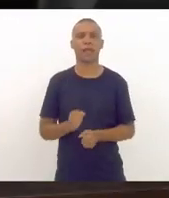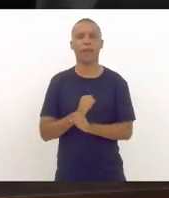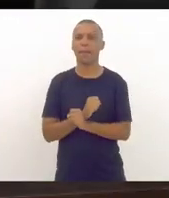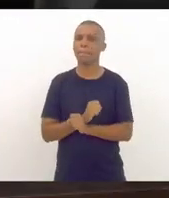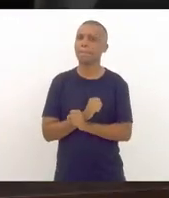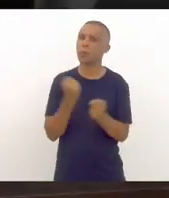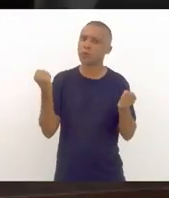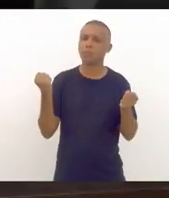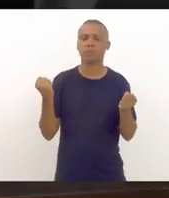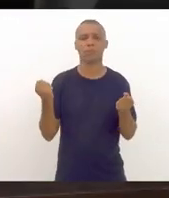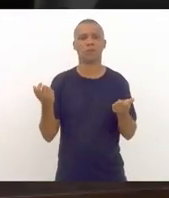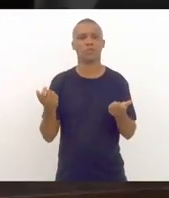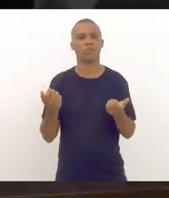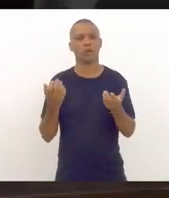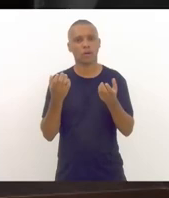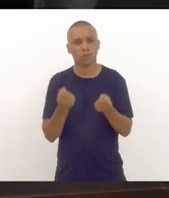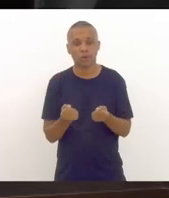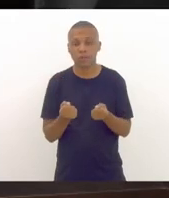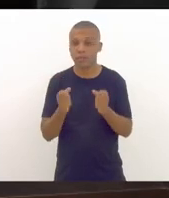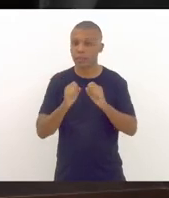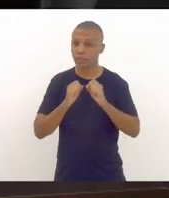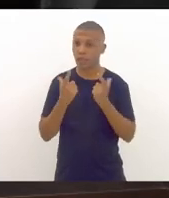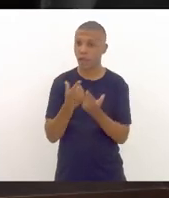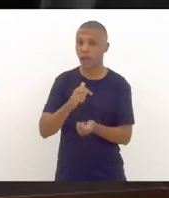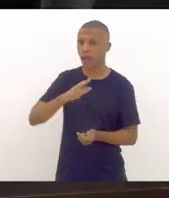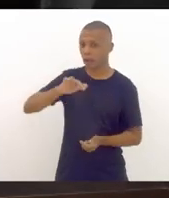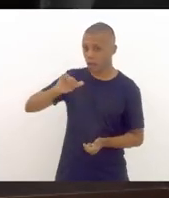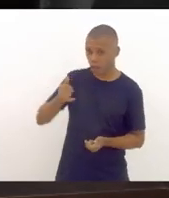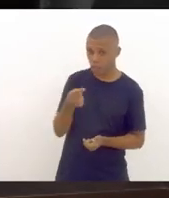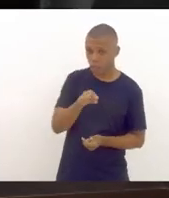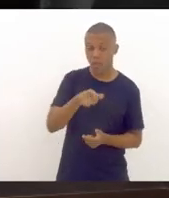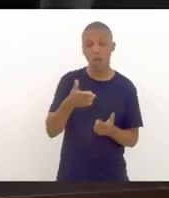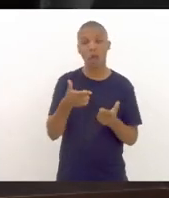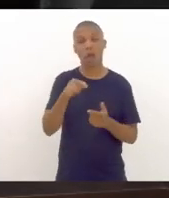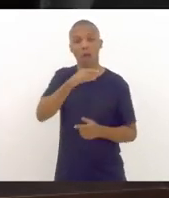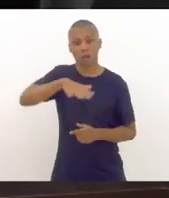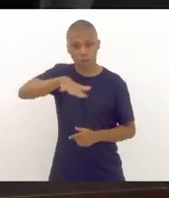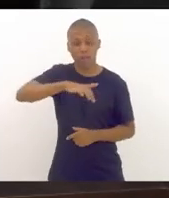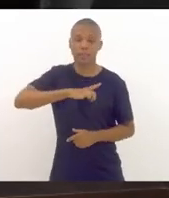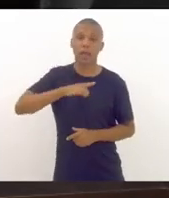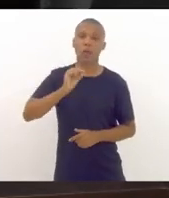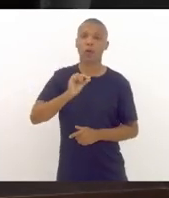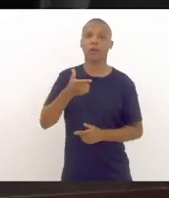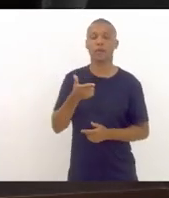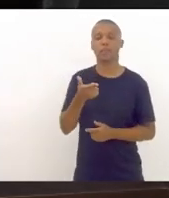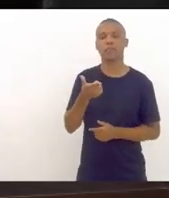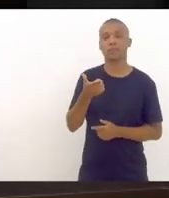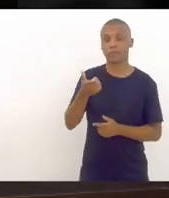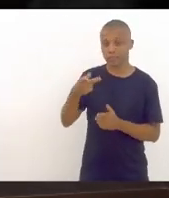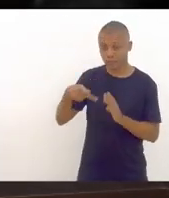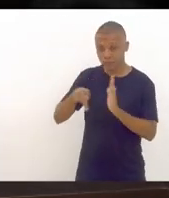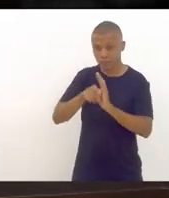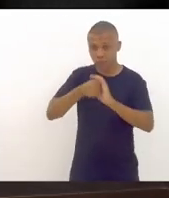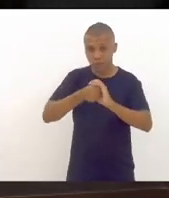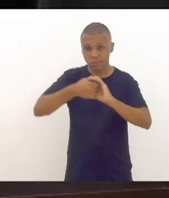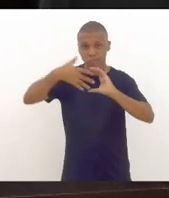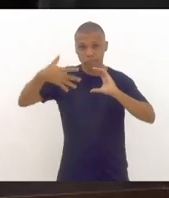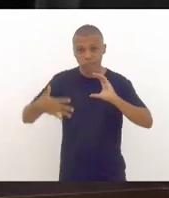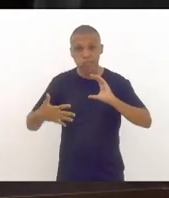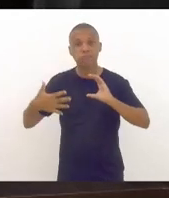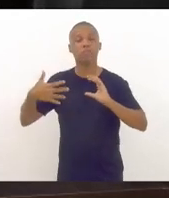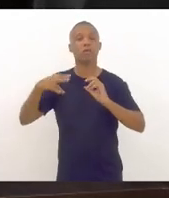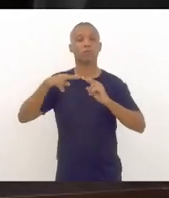é inconcebível essa casa, que é uma casa que tem no seu DNA,